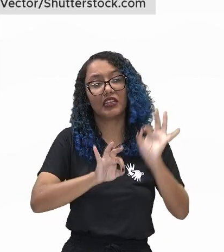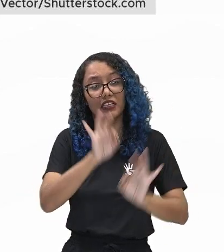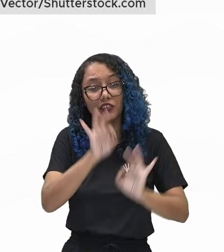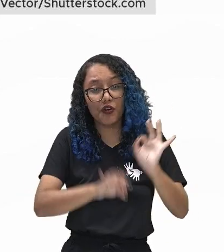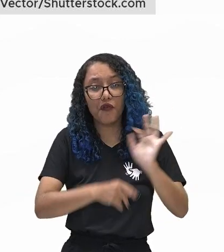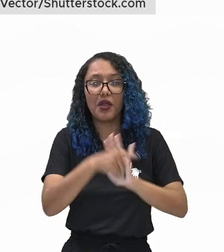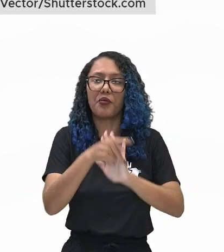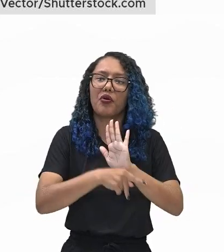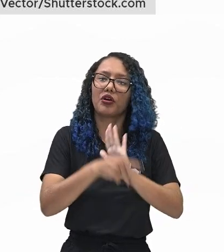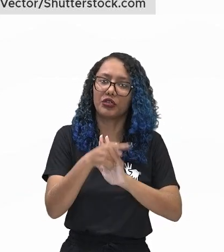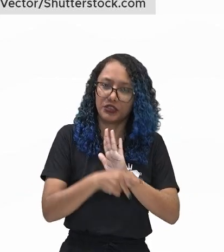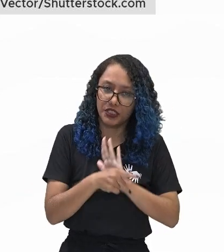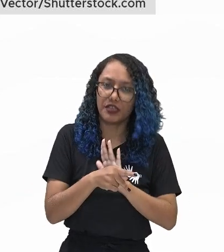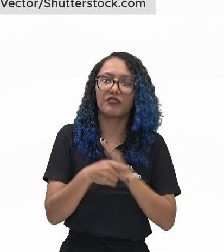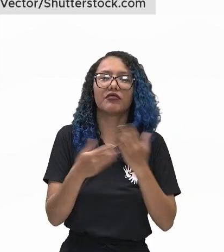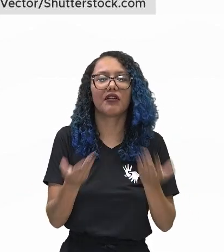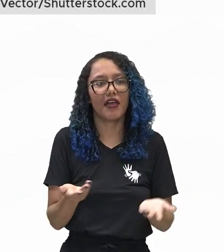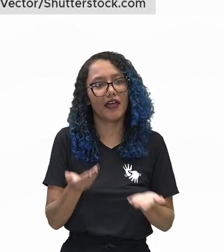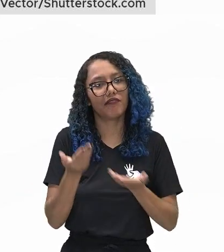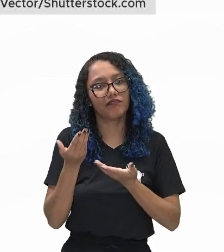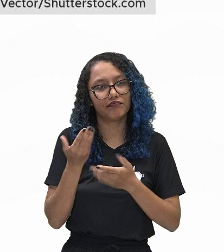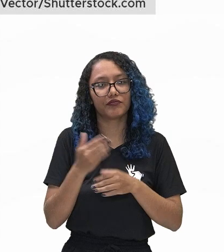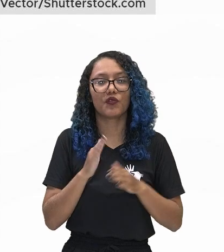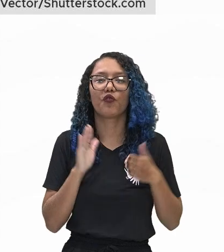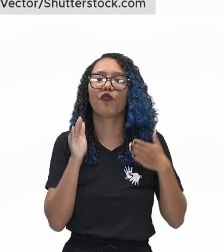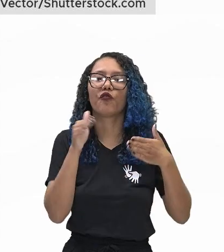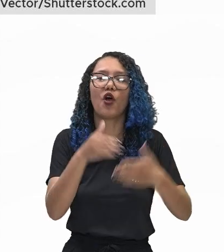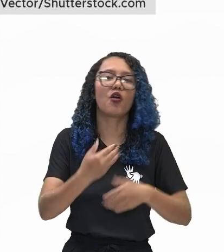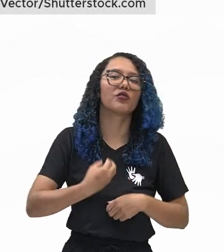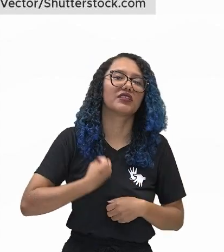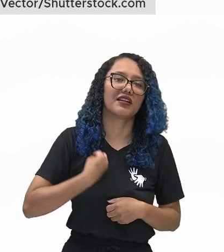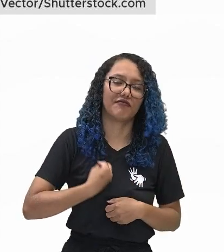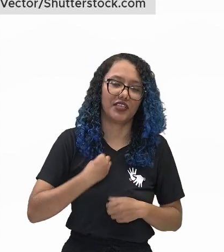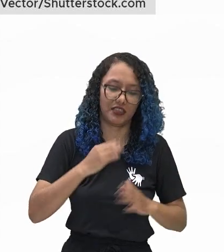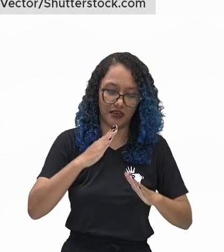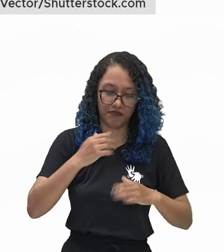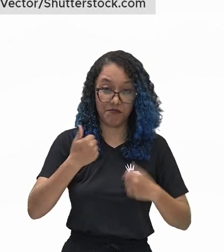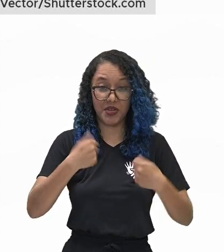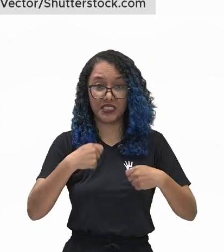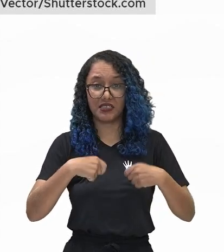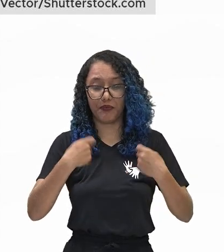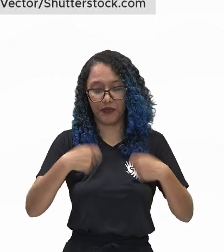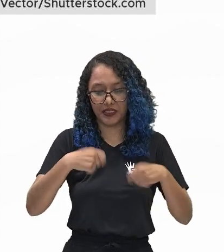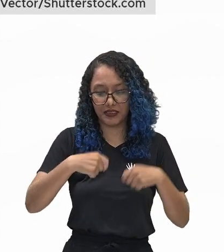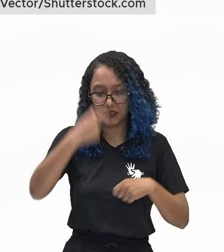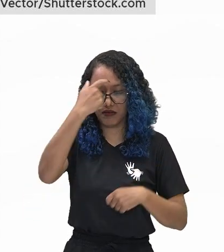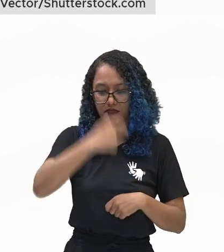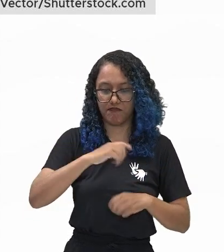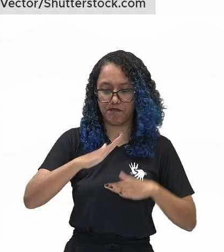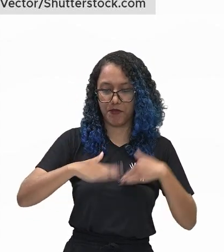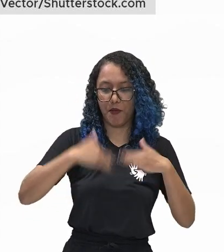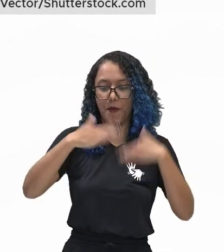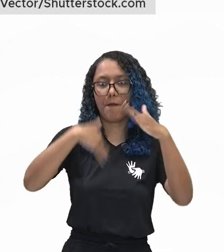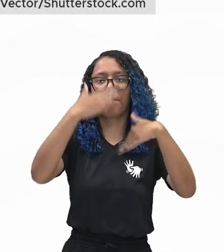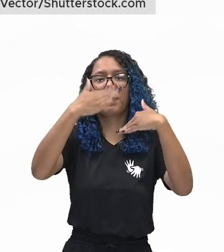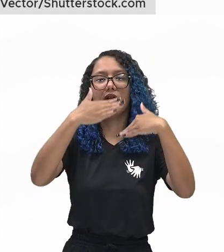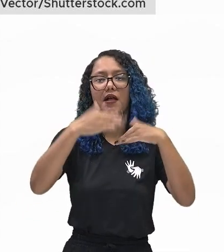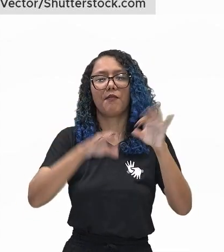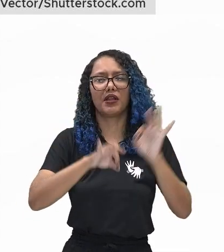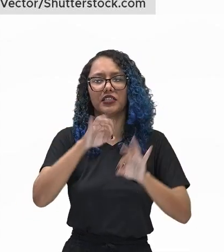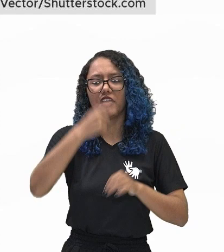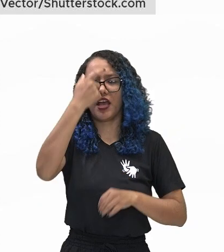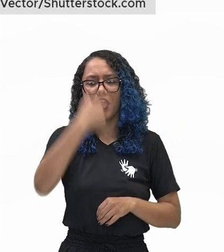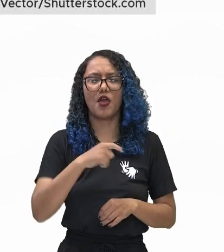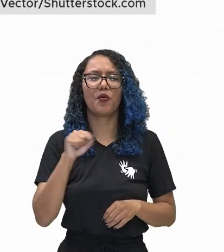é o desenvolvimento da minha existência. Eu tenho que me construir, eu tenho que começar a planejar quem serei eu.